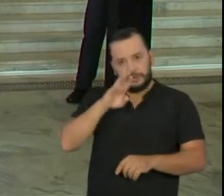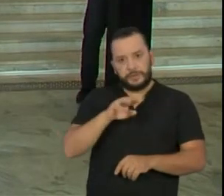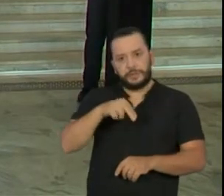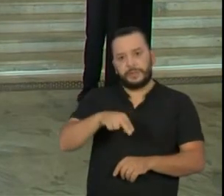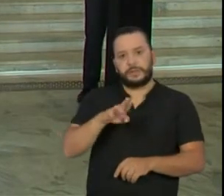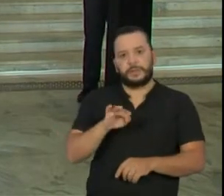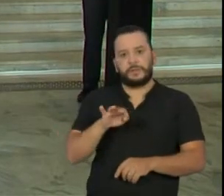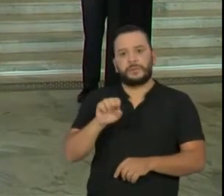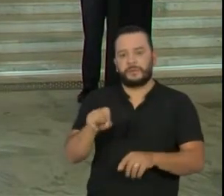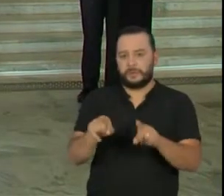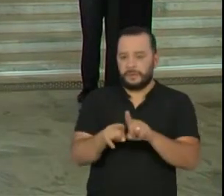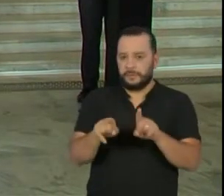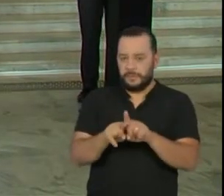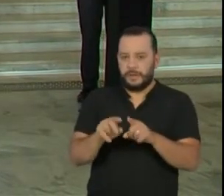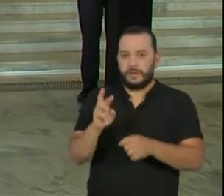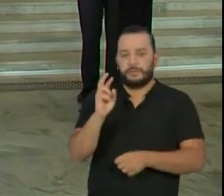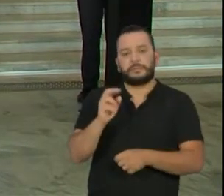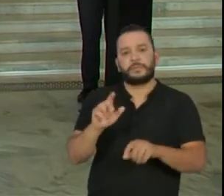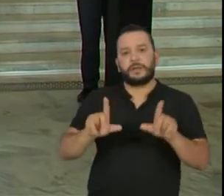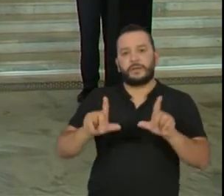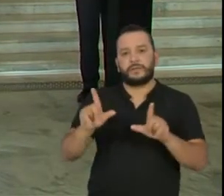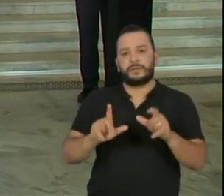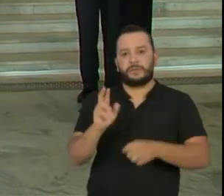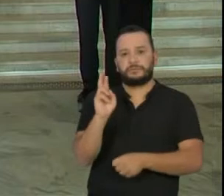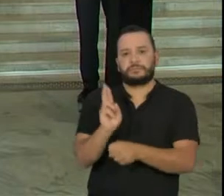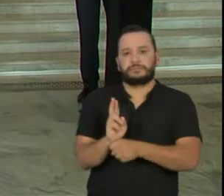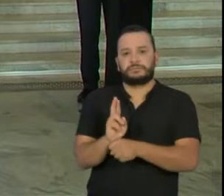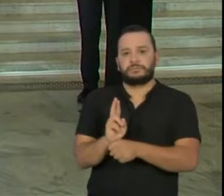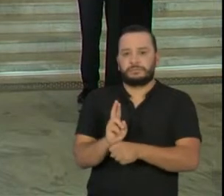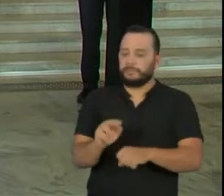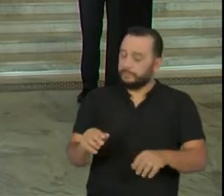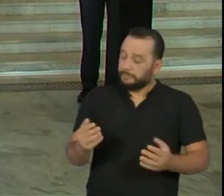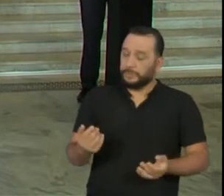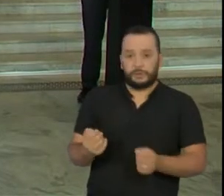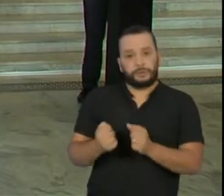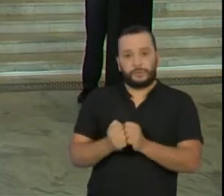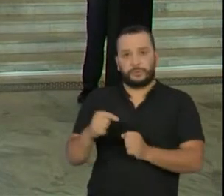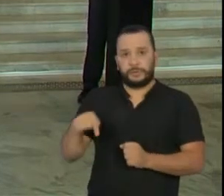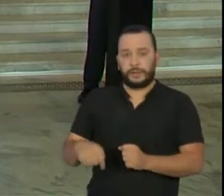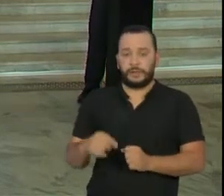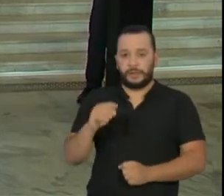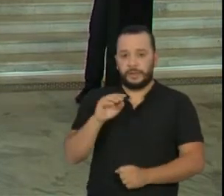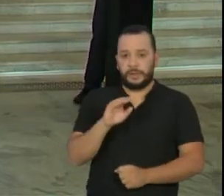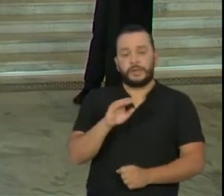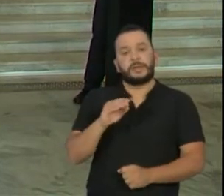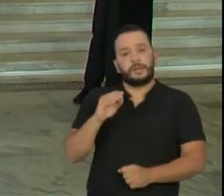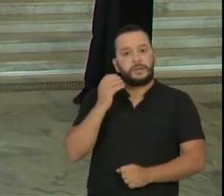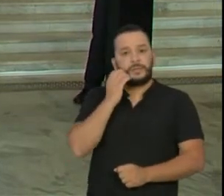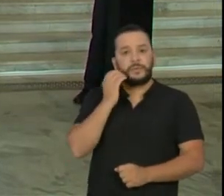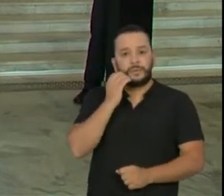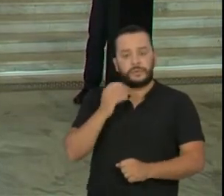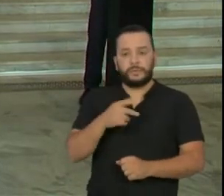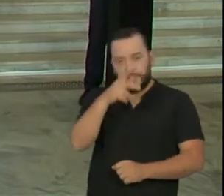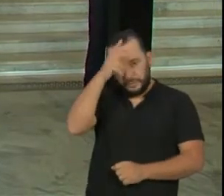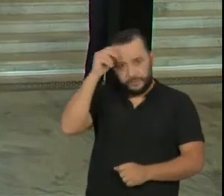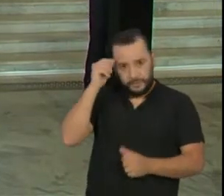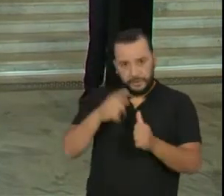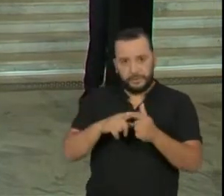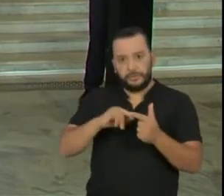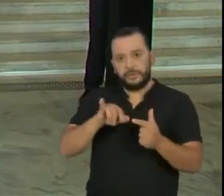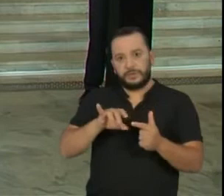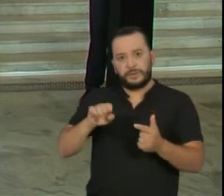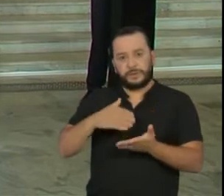Rede TV. Ao nosso lado, Bruno Covas, prefeito da capital de São Paulo, José Henrique Guerra, secretário da